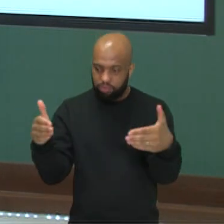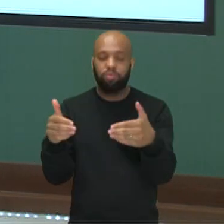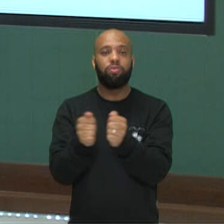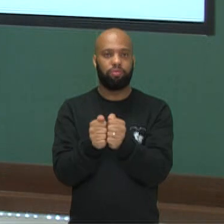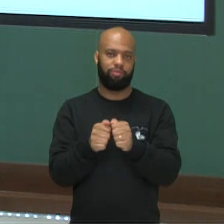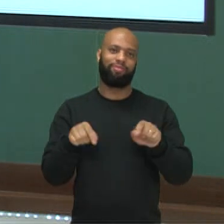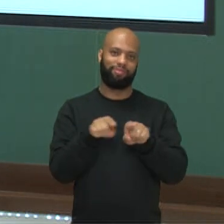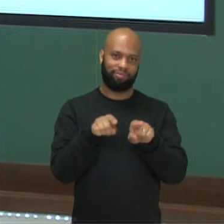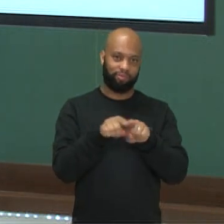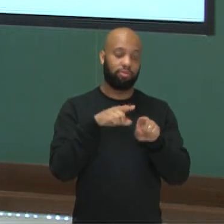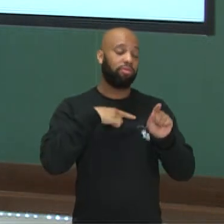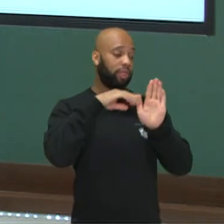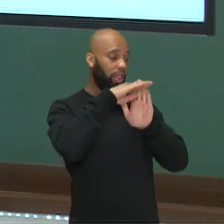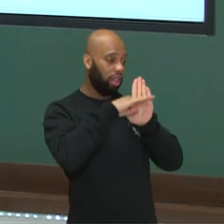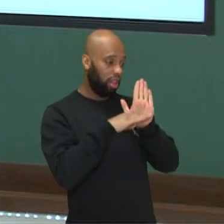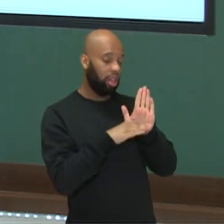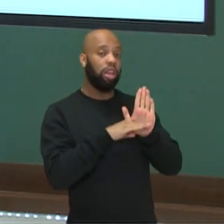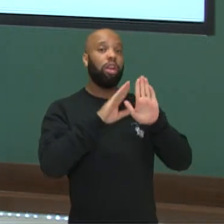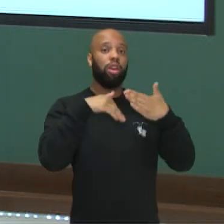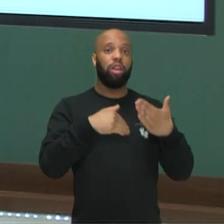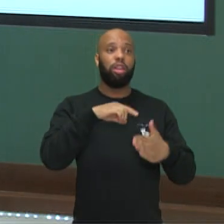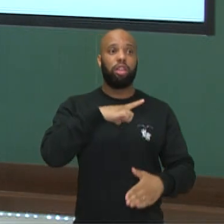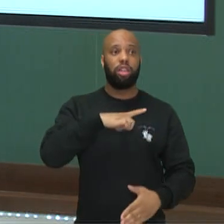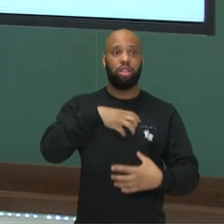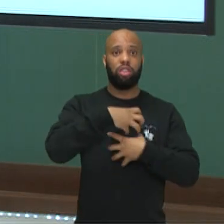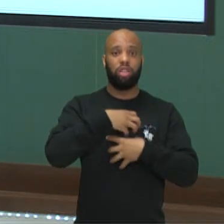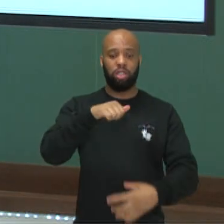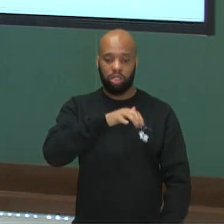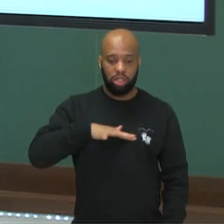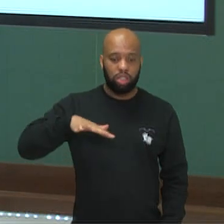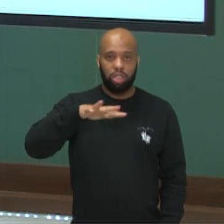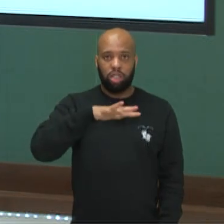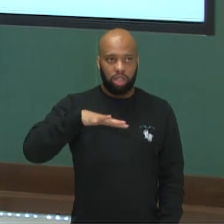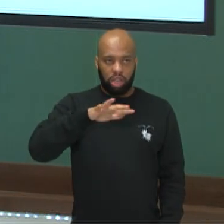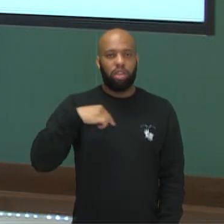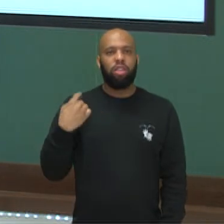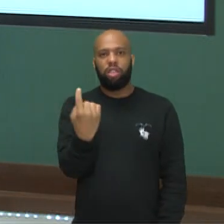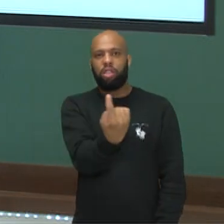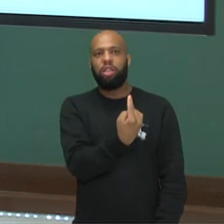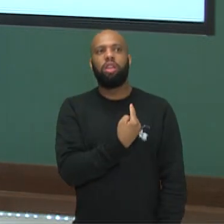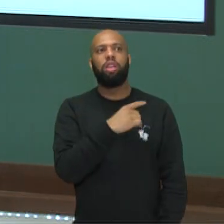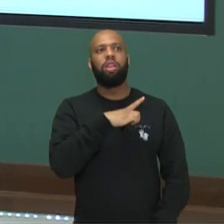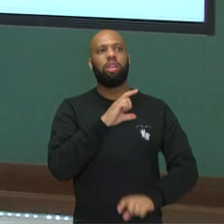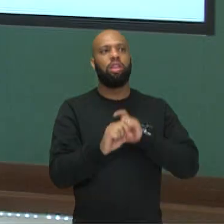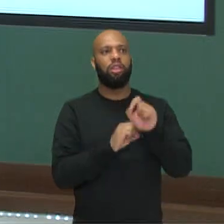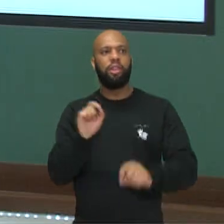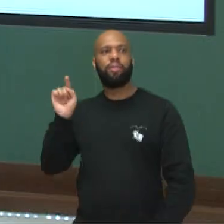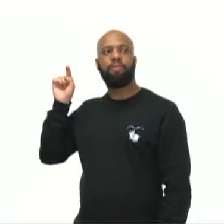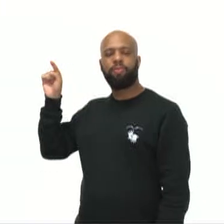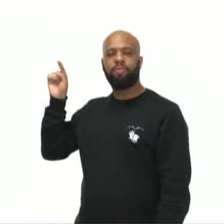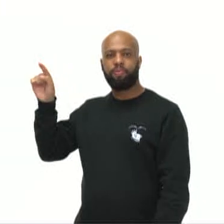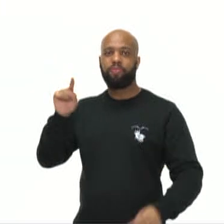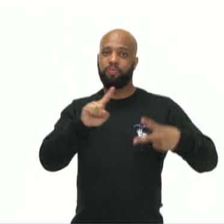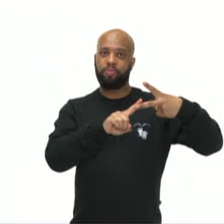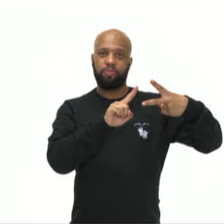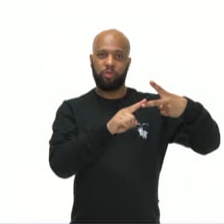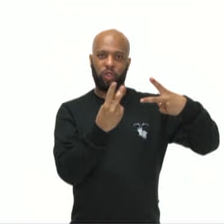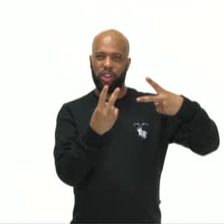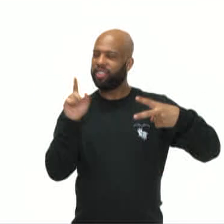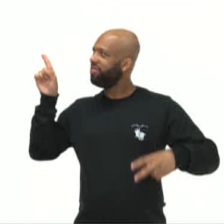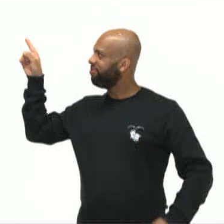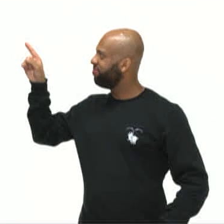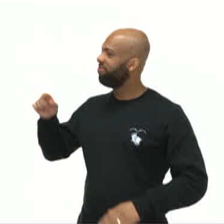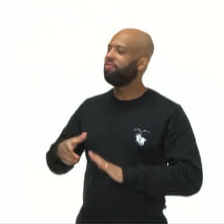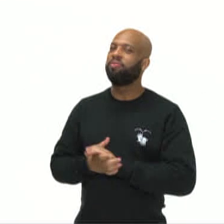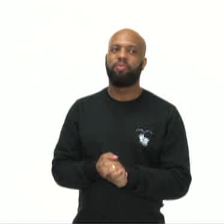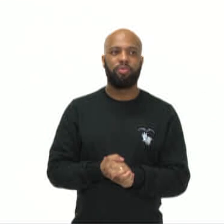propriedades. E uma classificação muito geral, ampla que nós temos é esta aqui. As